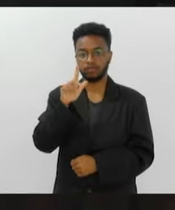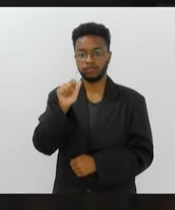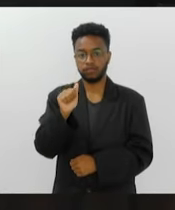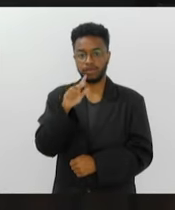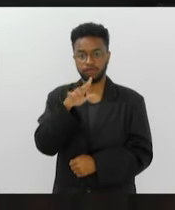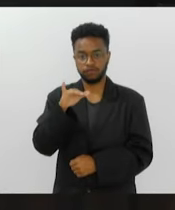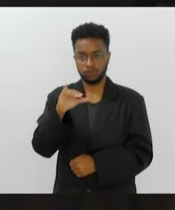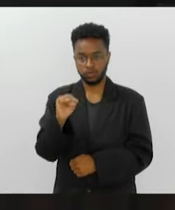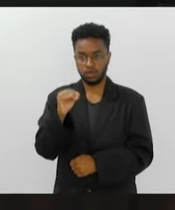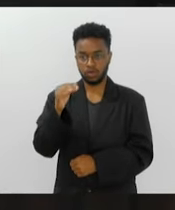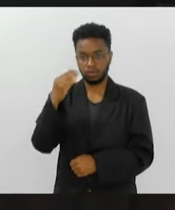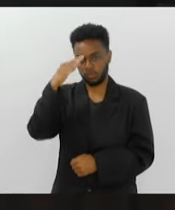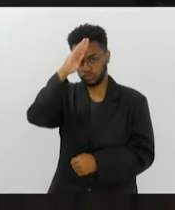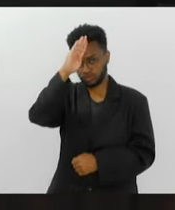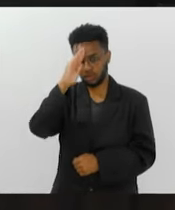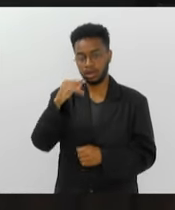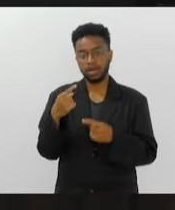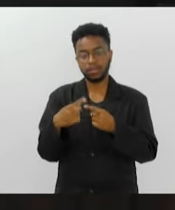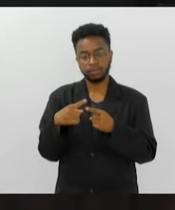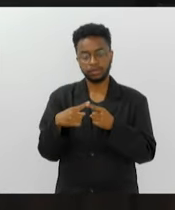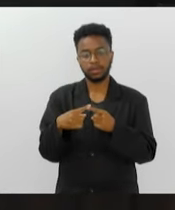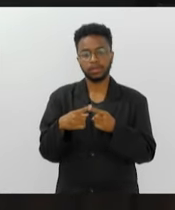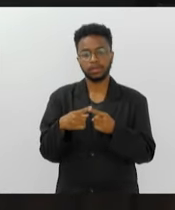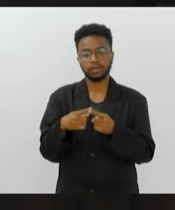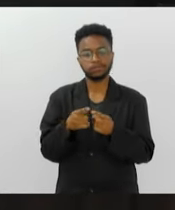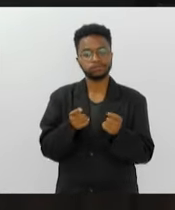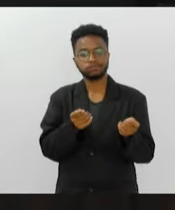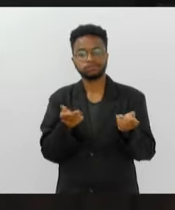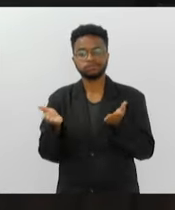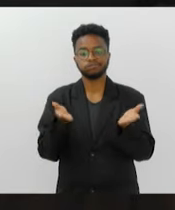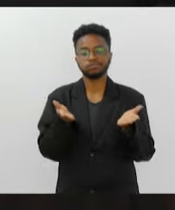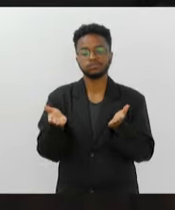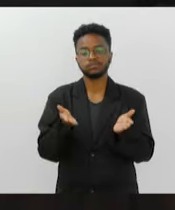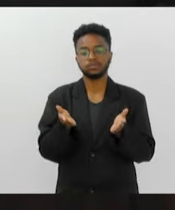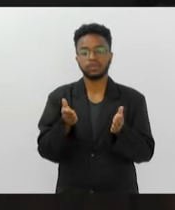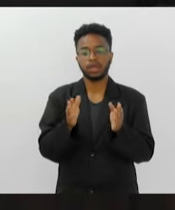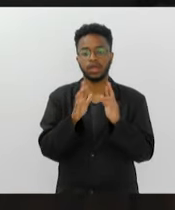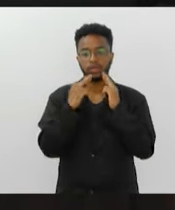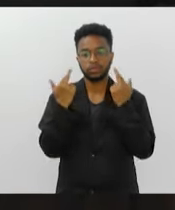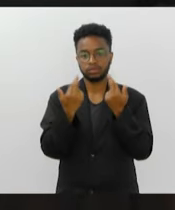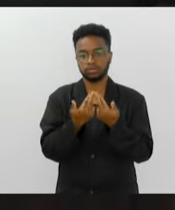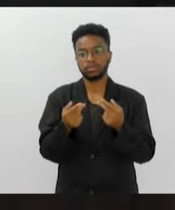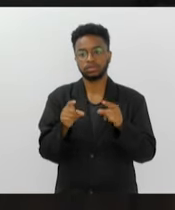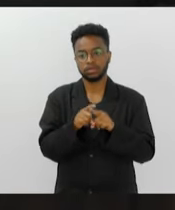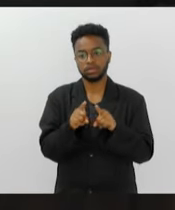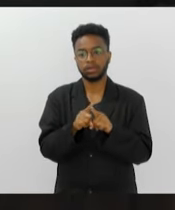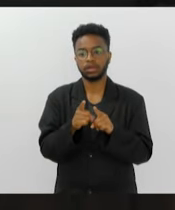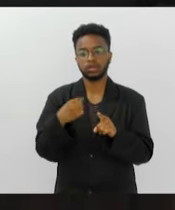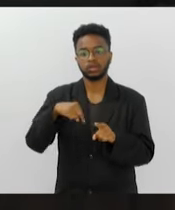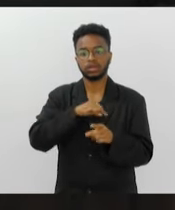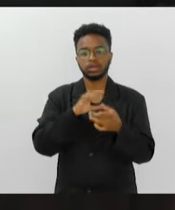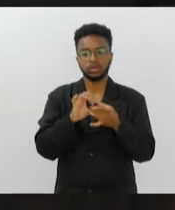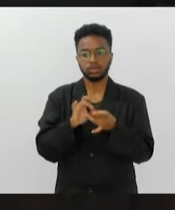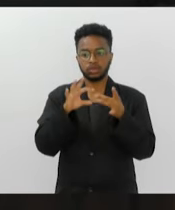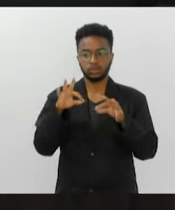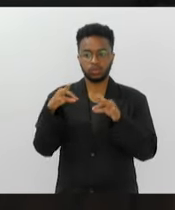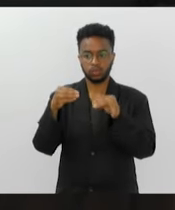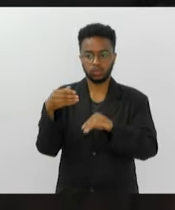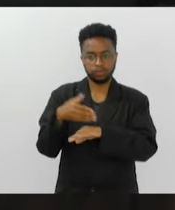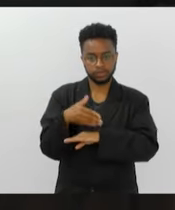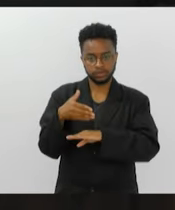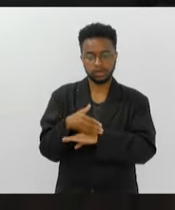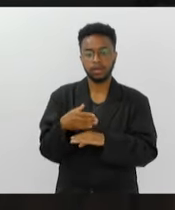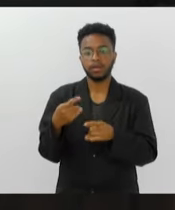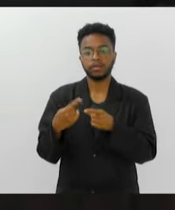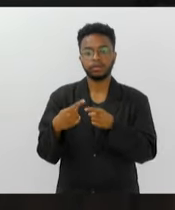o grande patrono ali de intermediar essa audiência lá e vamos sim deixar com que todos participem quem queira até porque